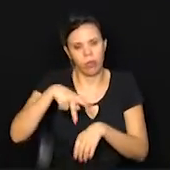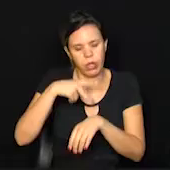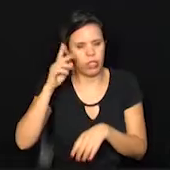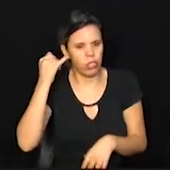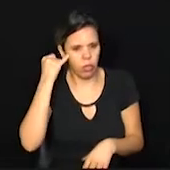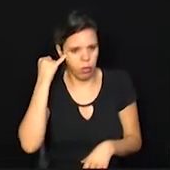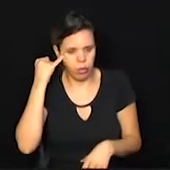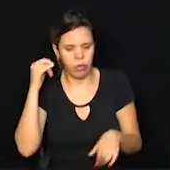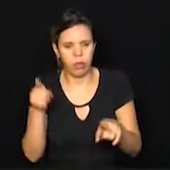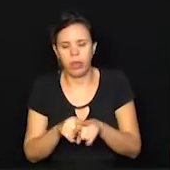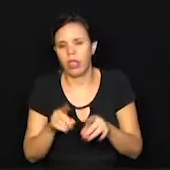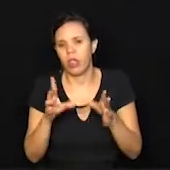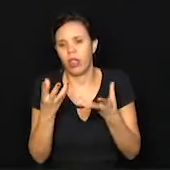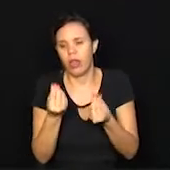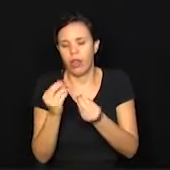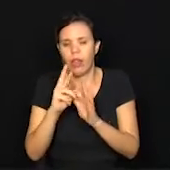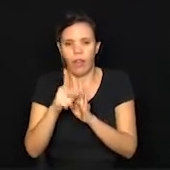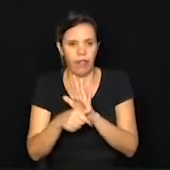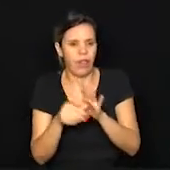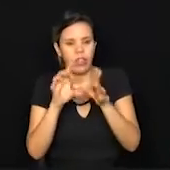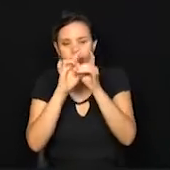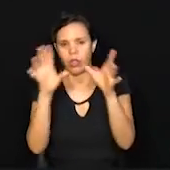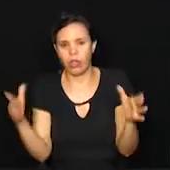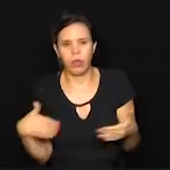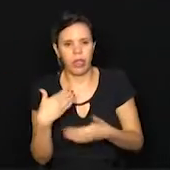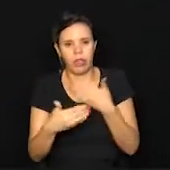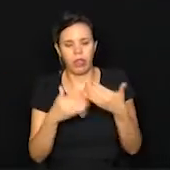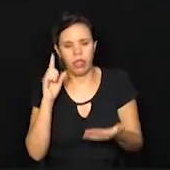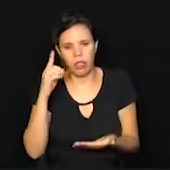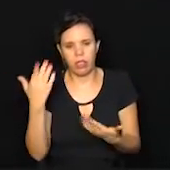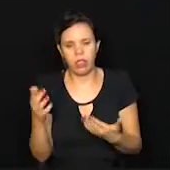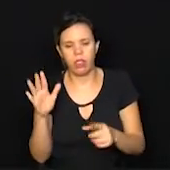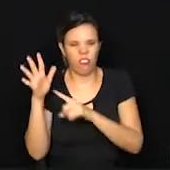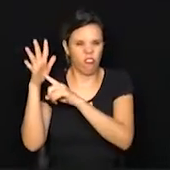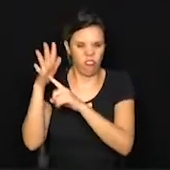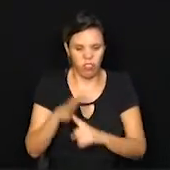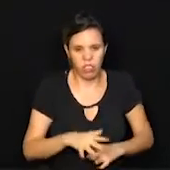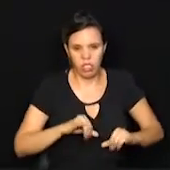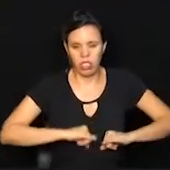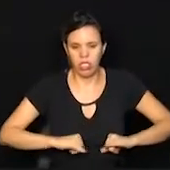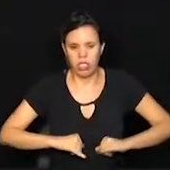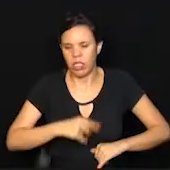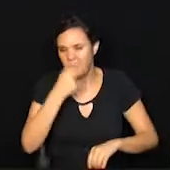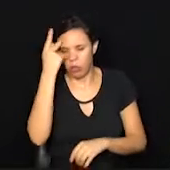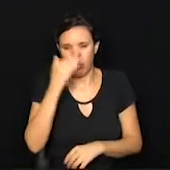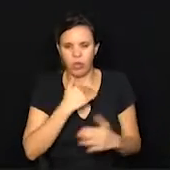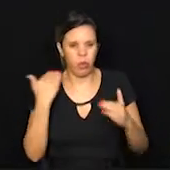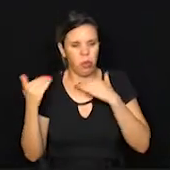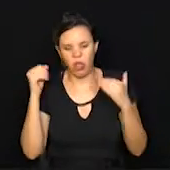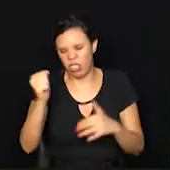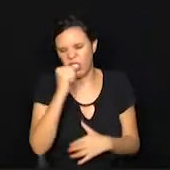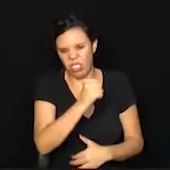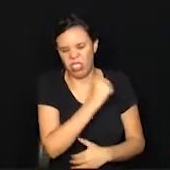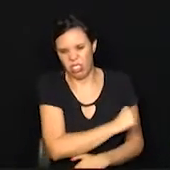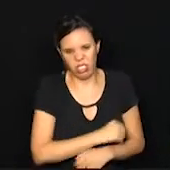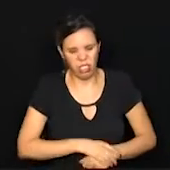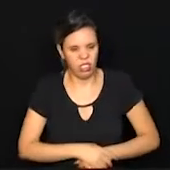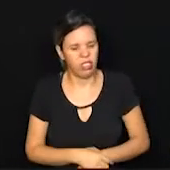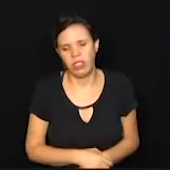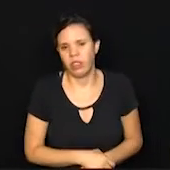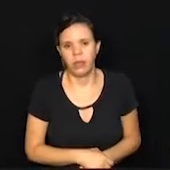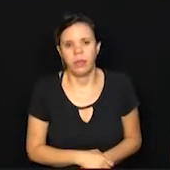libertos graças a isso é uma época de repressão brutal muita gente assassinada é